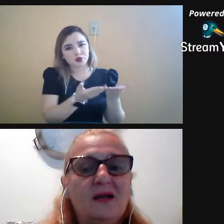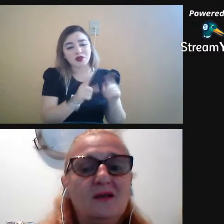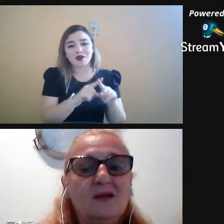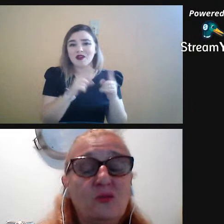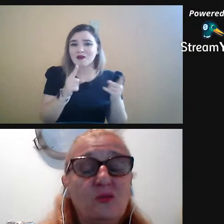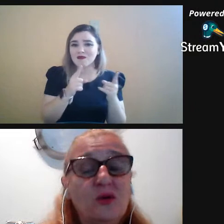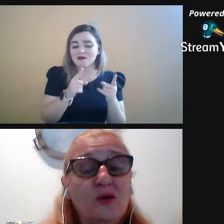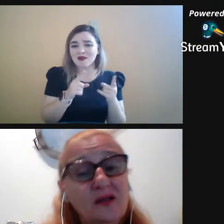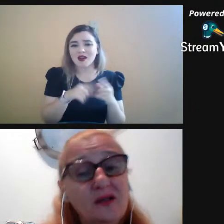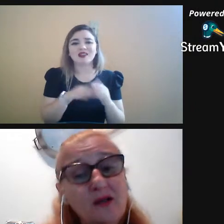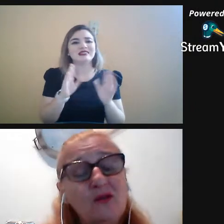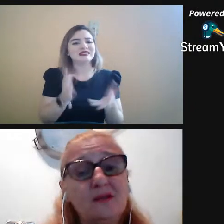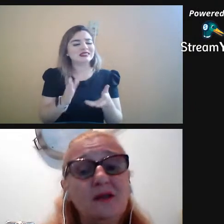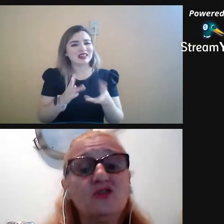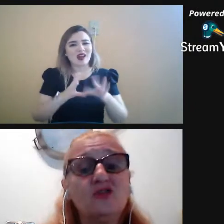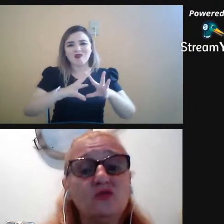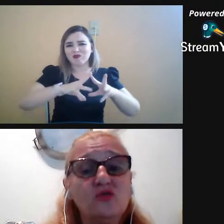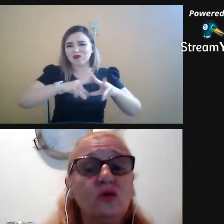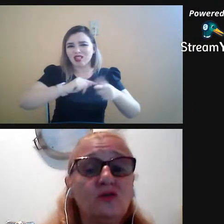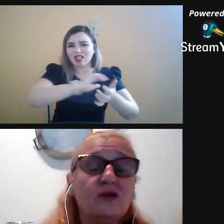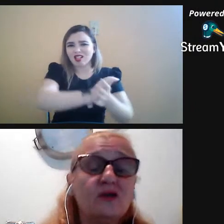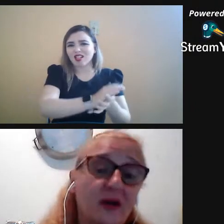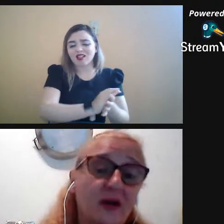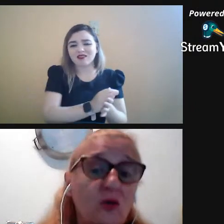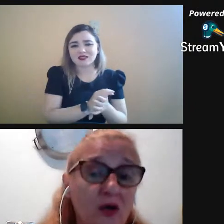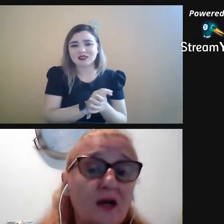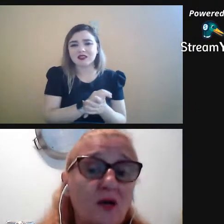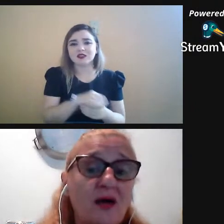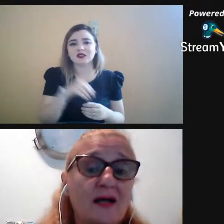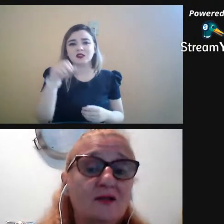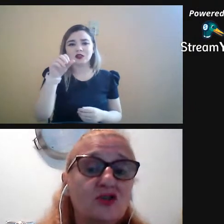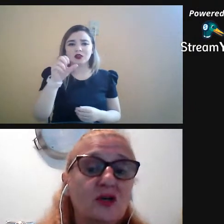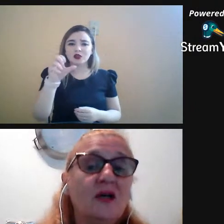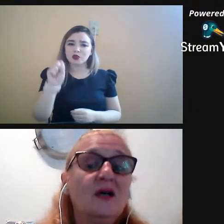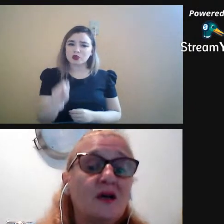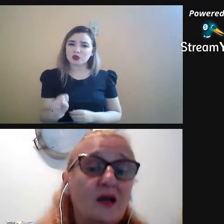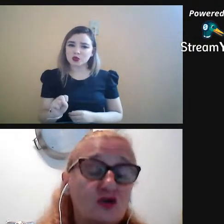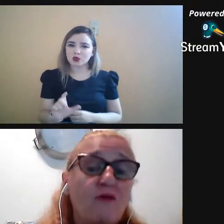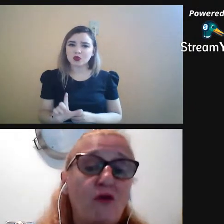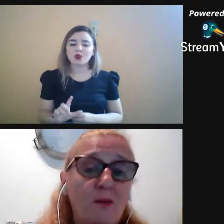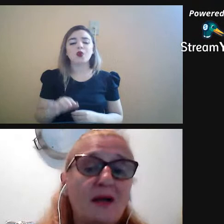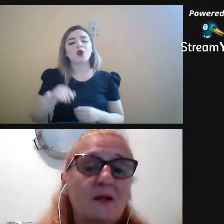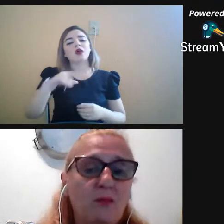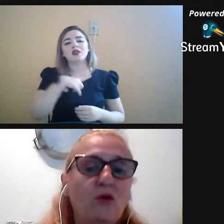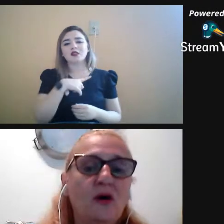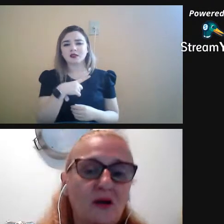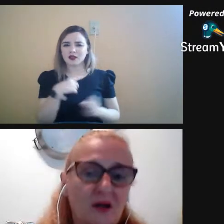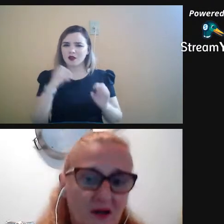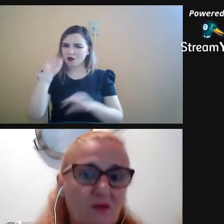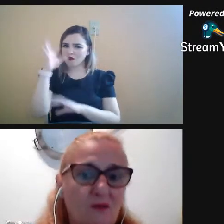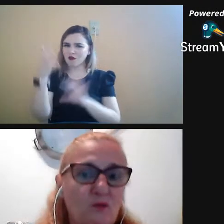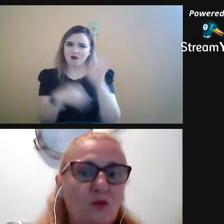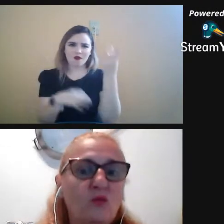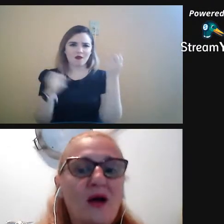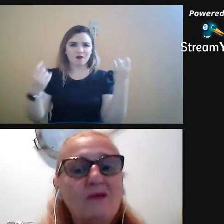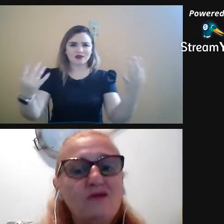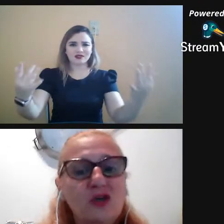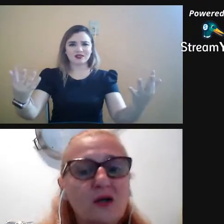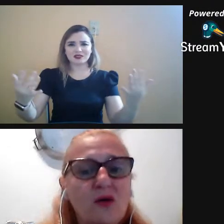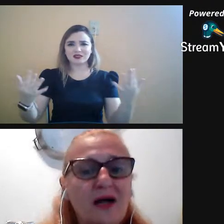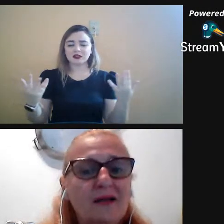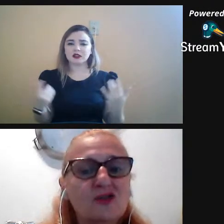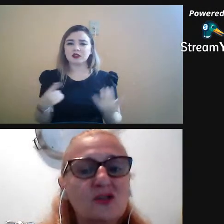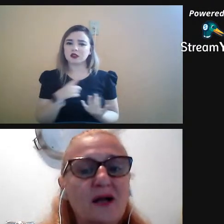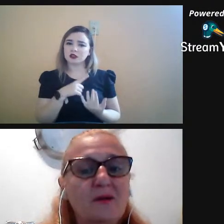todas elas. Porque dentro da Mata Atlântica, no Sul, eu tenho as florestas araucárias, que é só formada com árvores